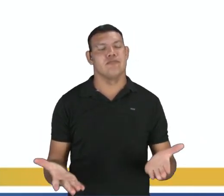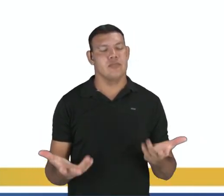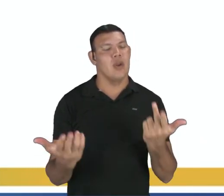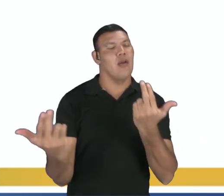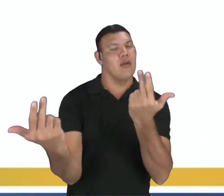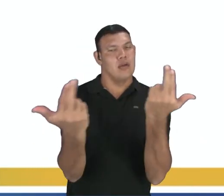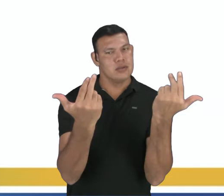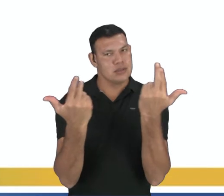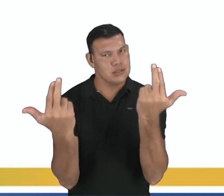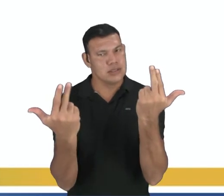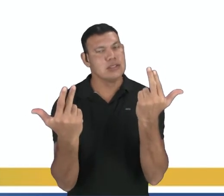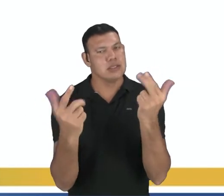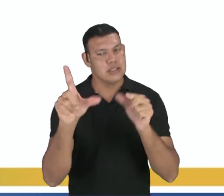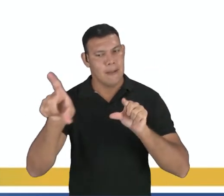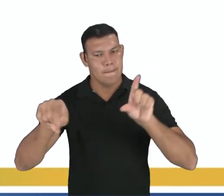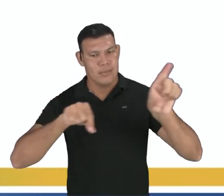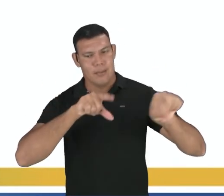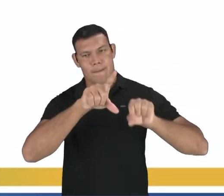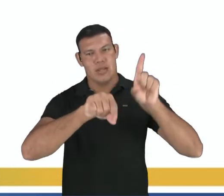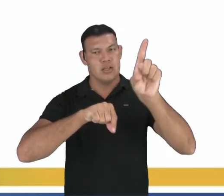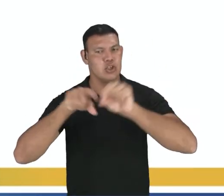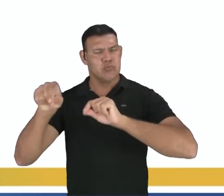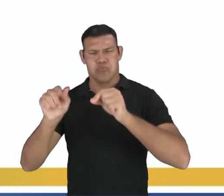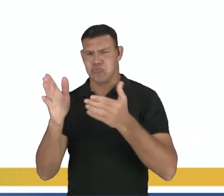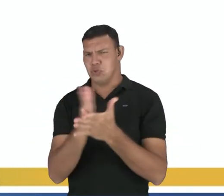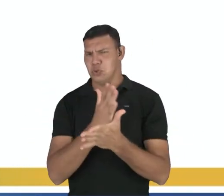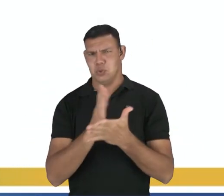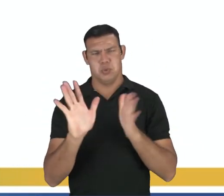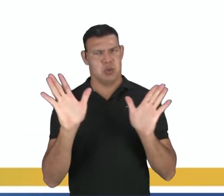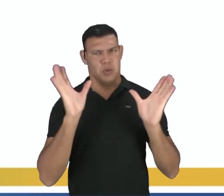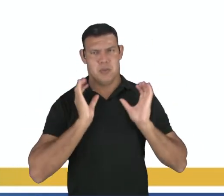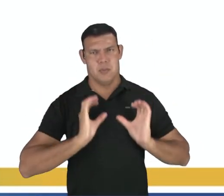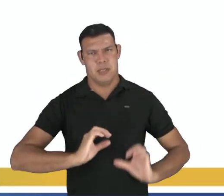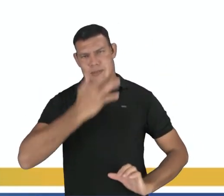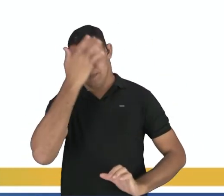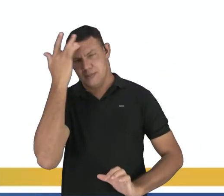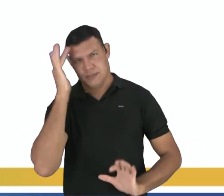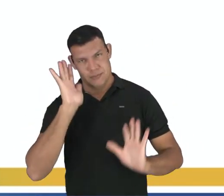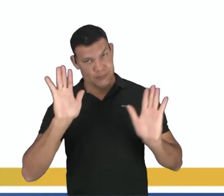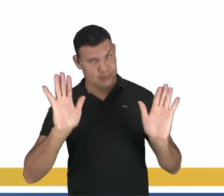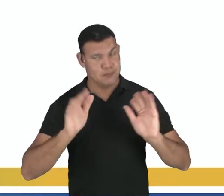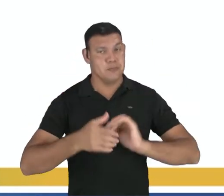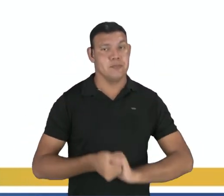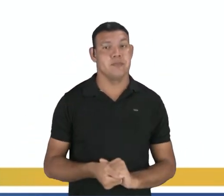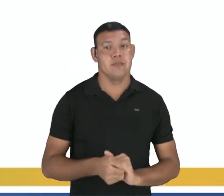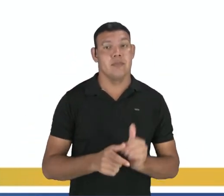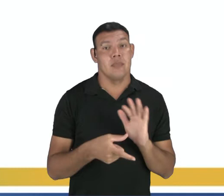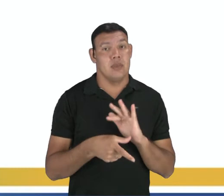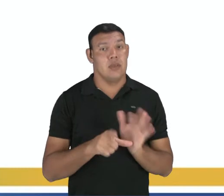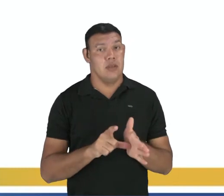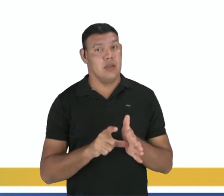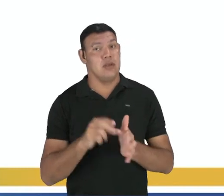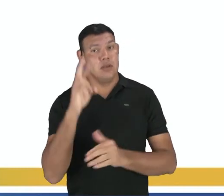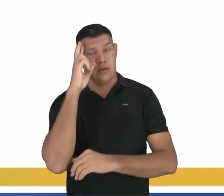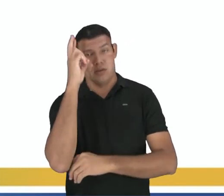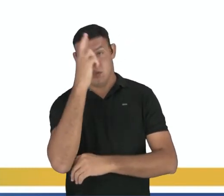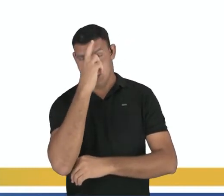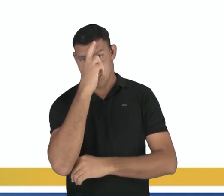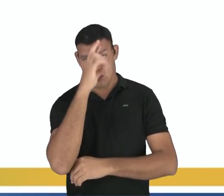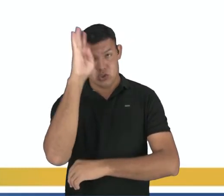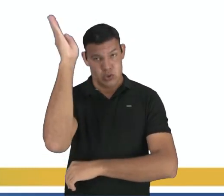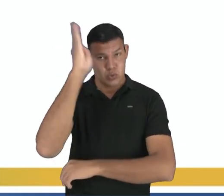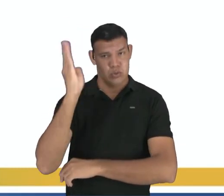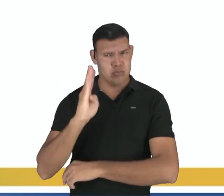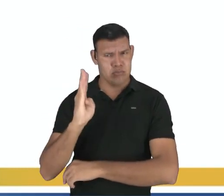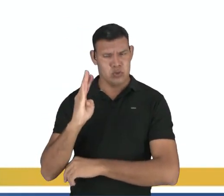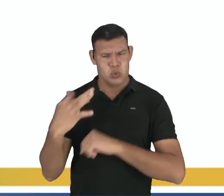ao das escolhas expressadas por quaisquer outros cidadãos, né? Então, como eu disse para vocês antes, na história do Brasil e outros locais,